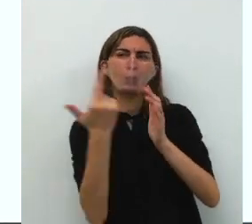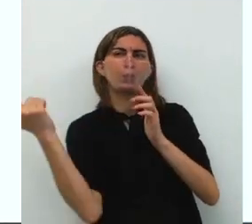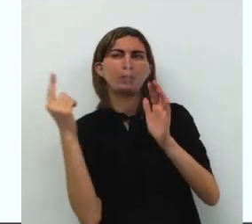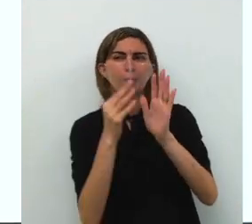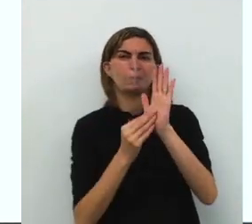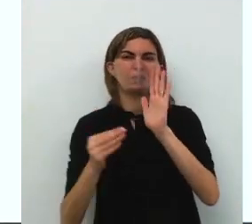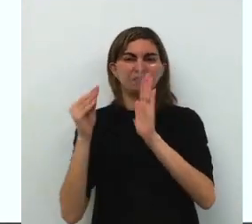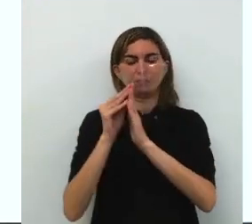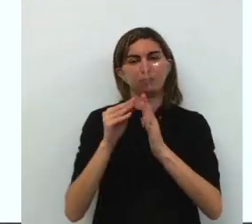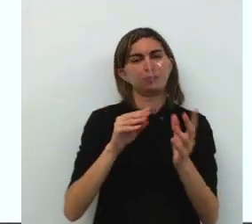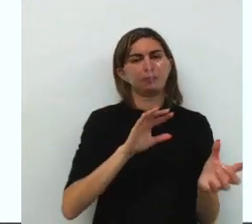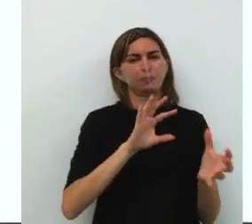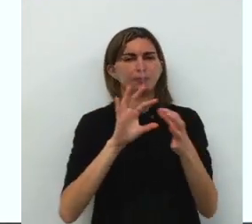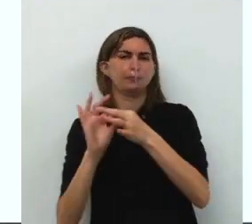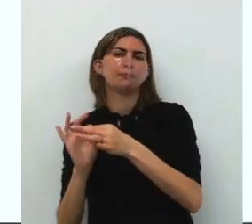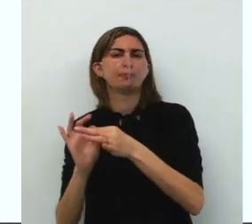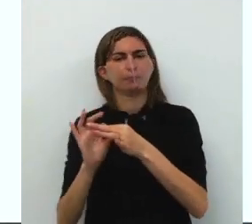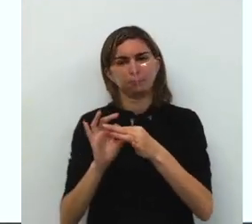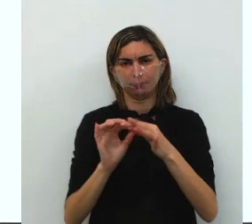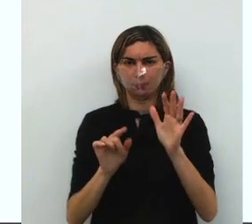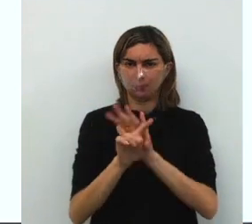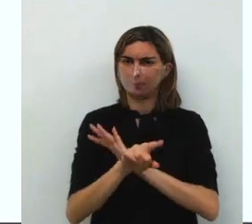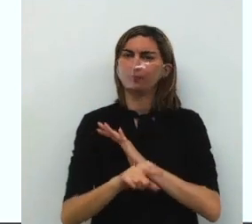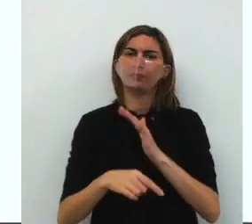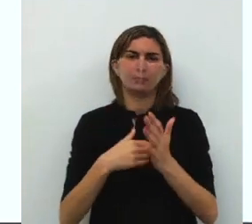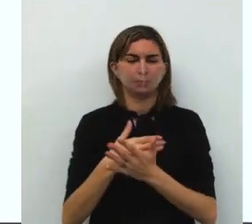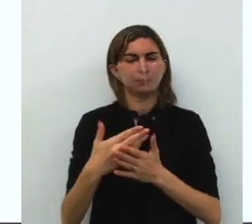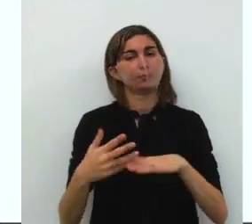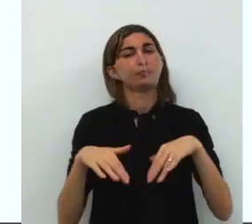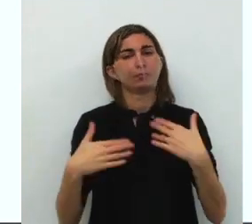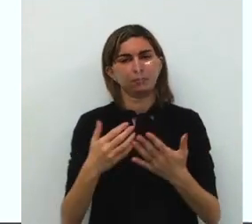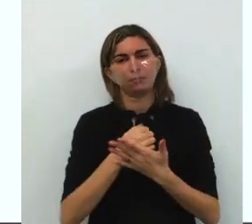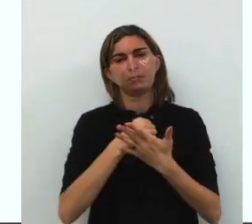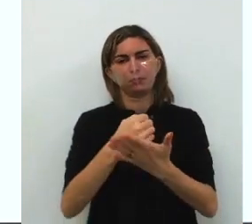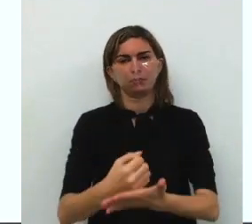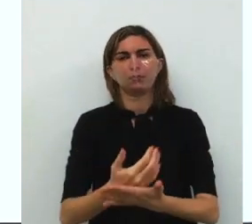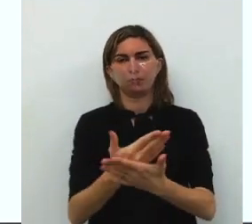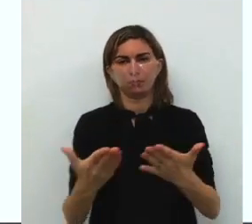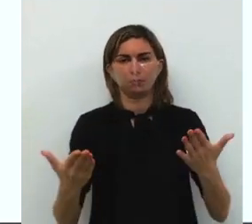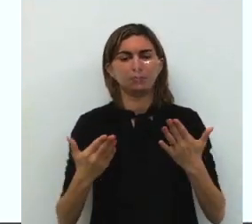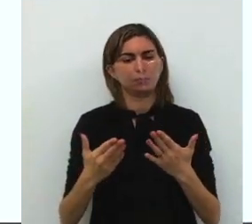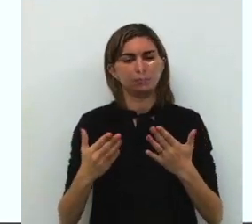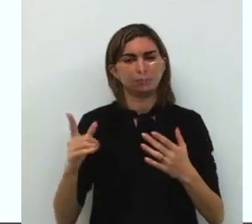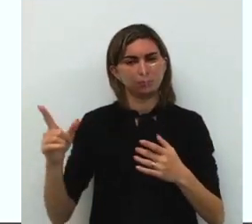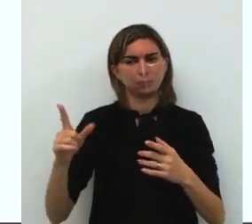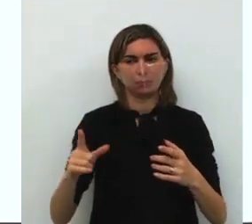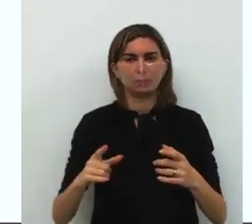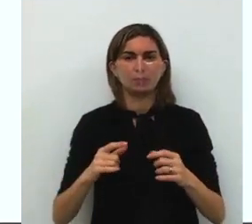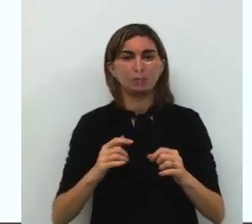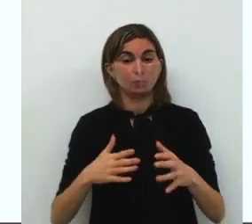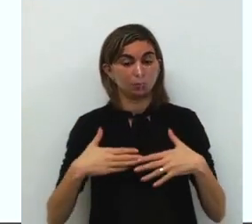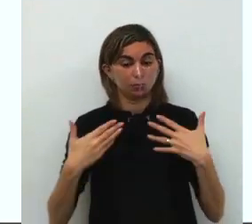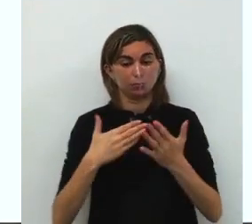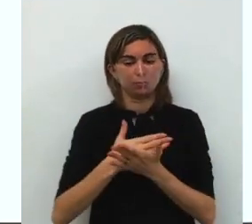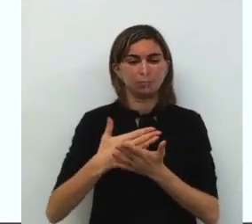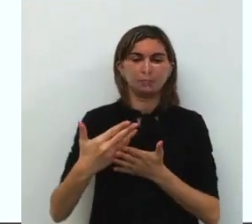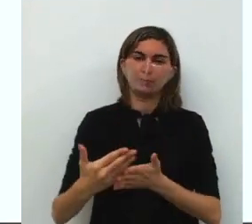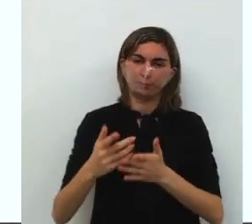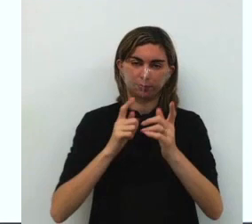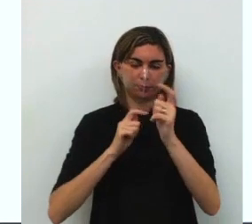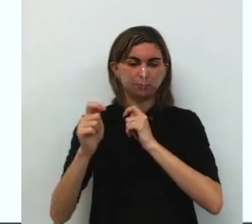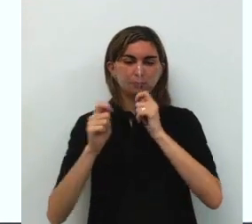outras perguntas que elas estão ligadas àquela pergunta original e ajudam o quê? Naquele susto inicial